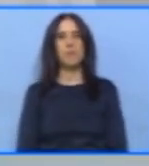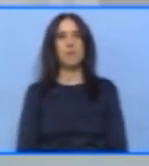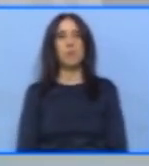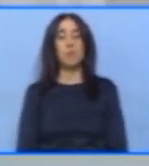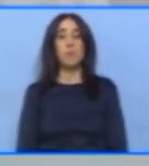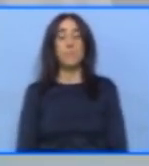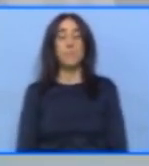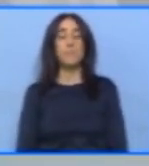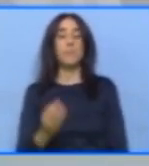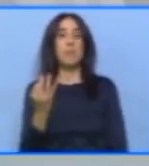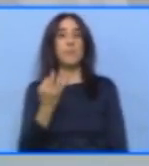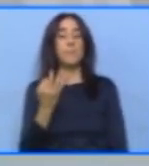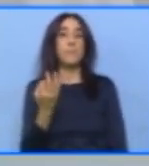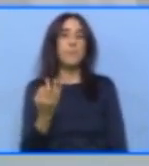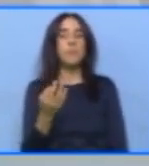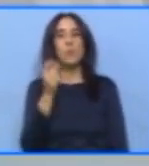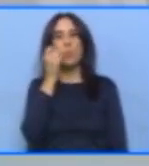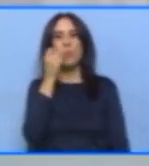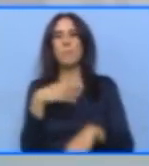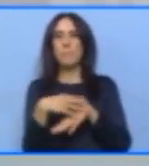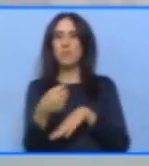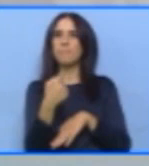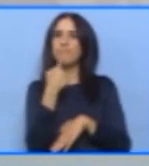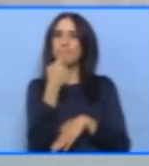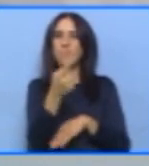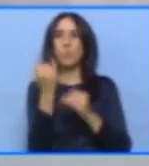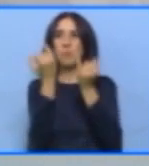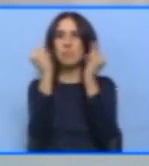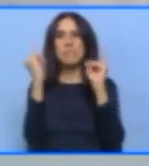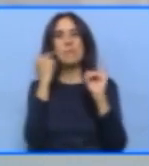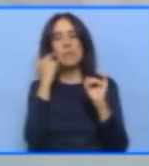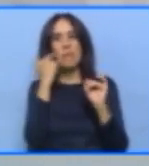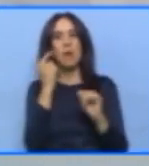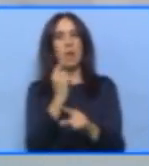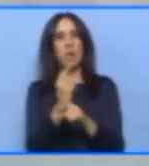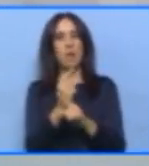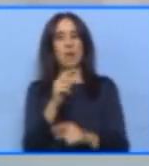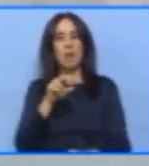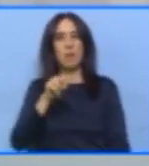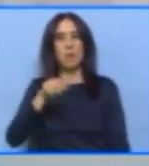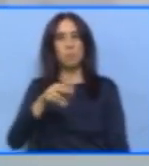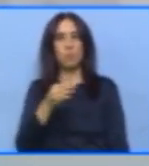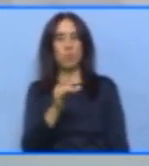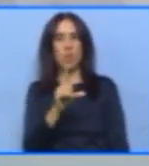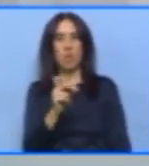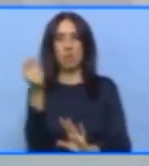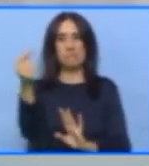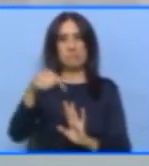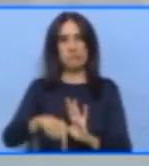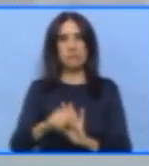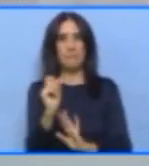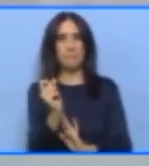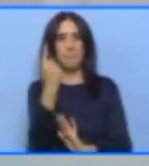Desde logo, como ele depois diria mais tarde, já depois da independência, desde que chegou a Nampula, tratou de pôr